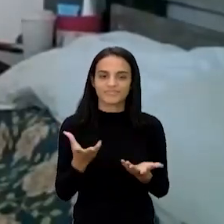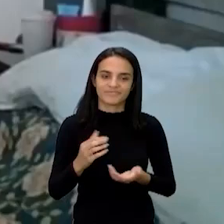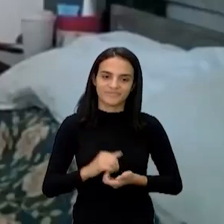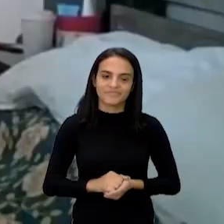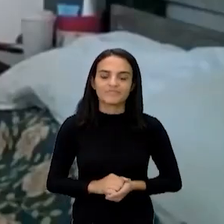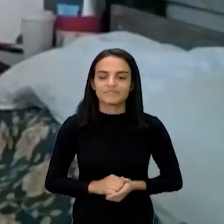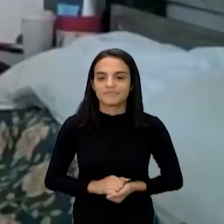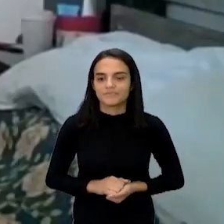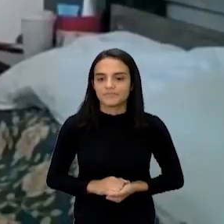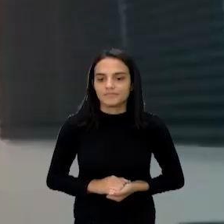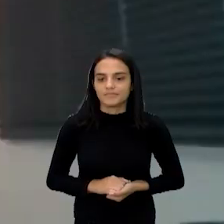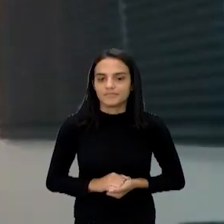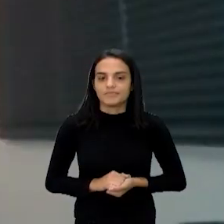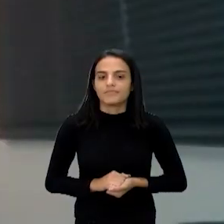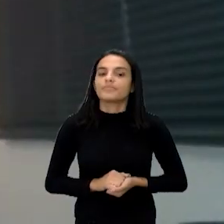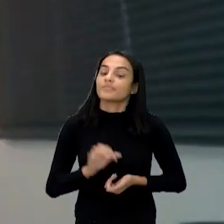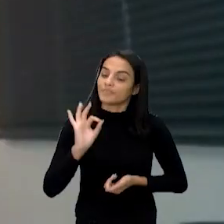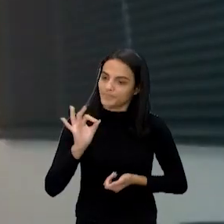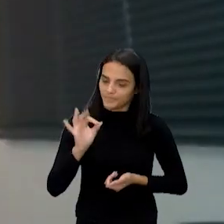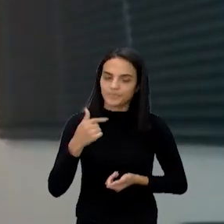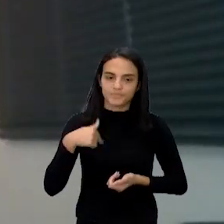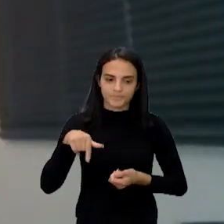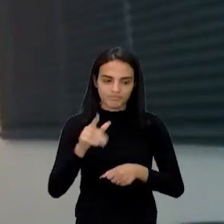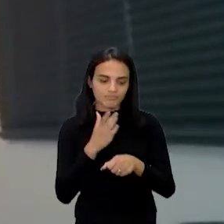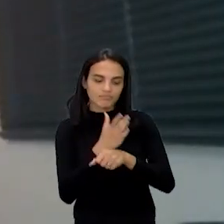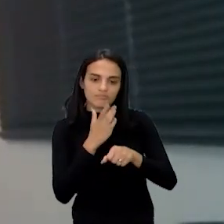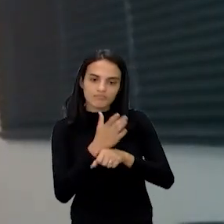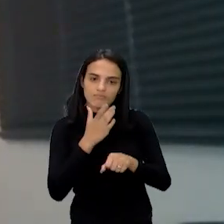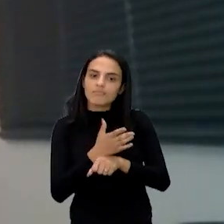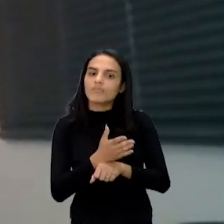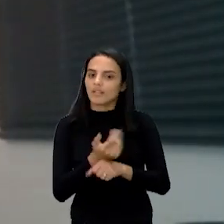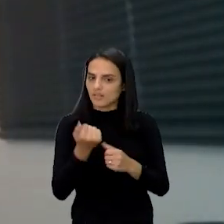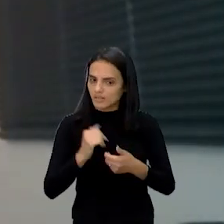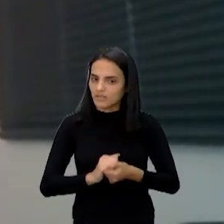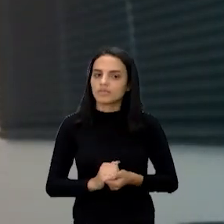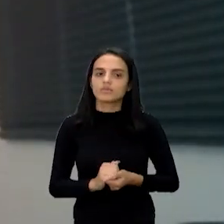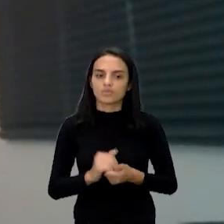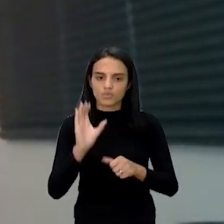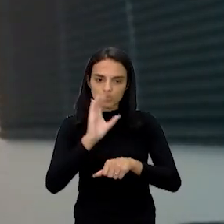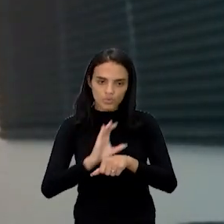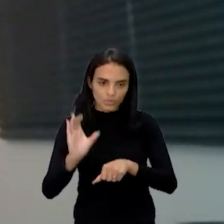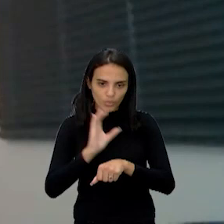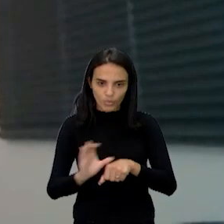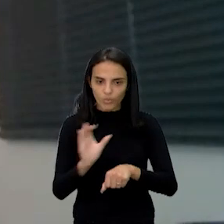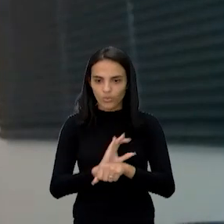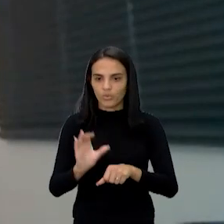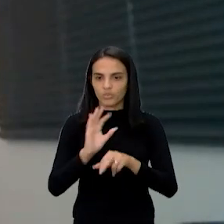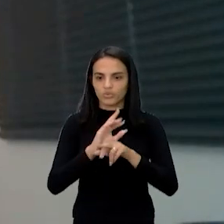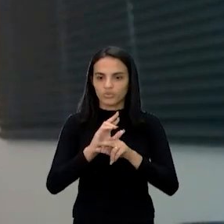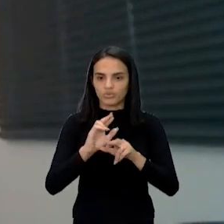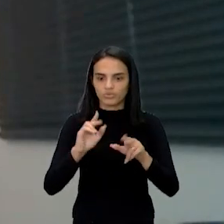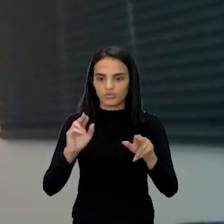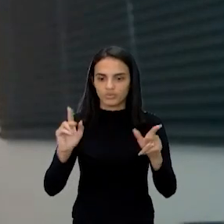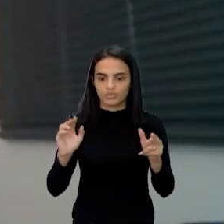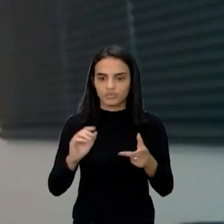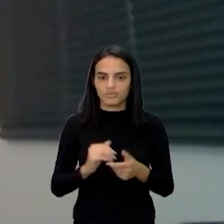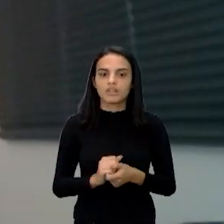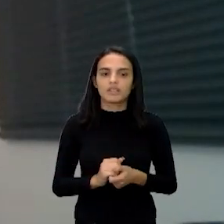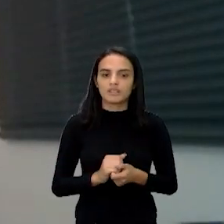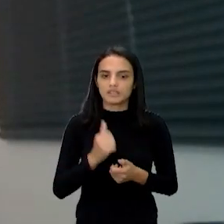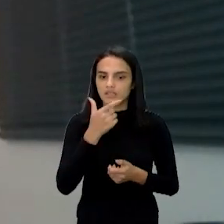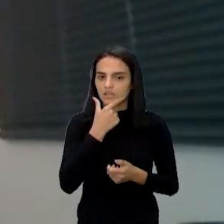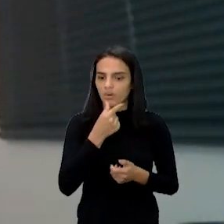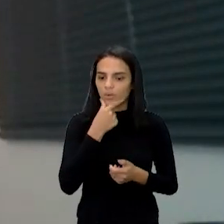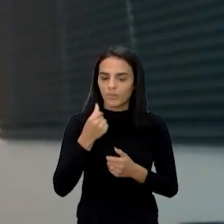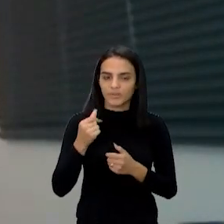aí nesse momento. Exato, a gente participou de algumas Olimpíadas e de alguns concursos, né? A Tânia Regina mencionou esse garoto que ganhou lá um prêmio